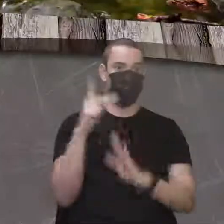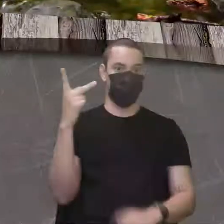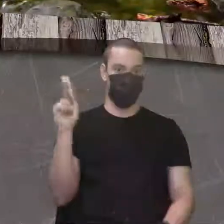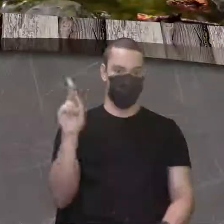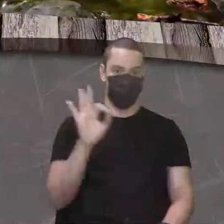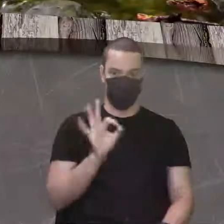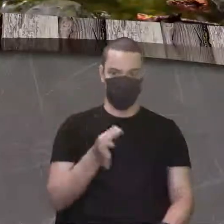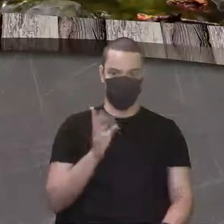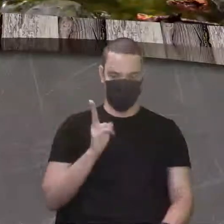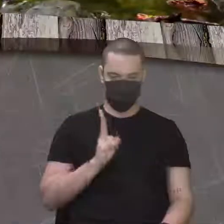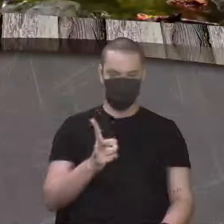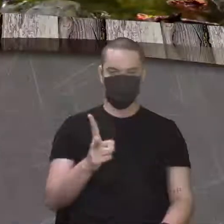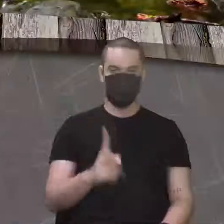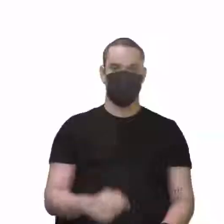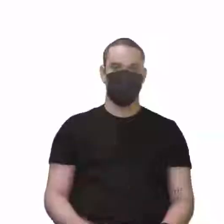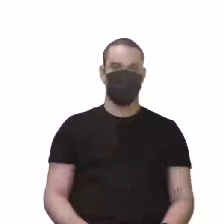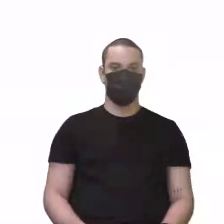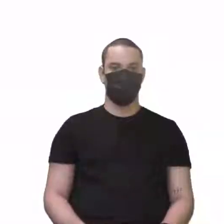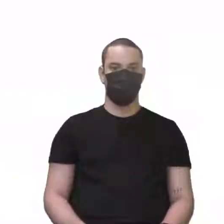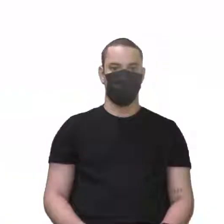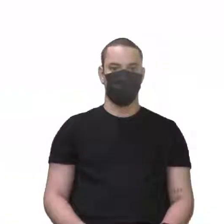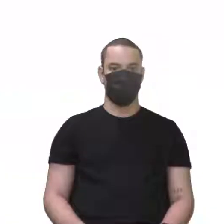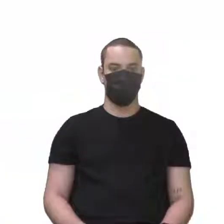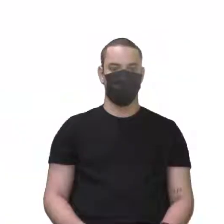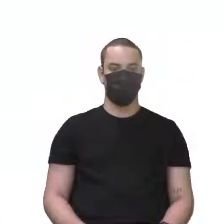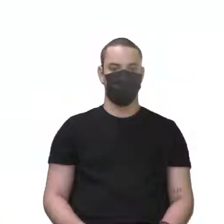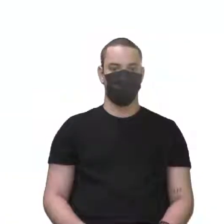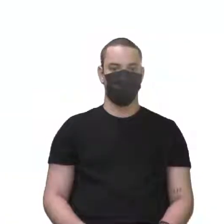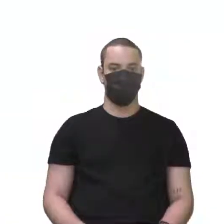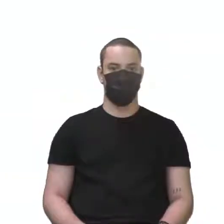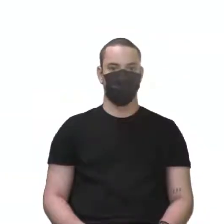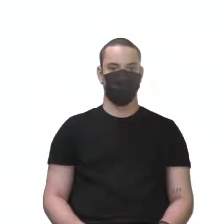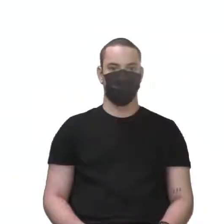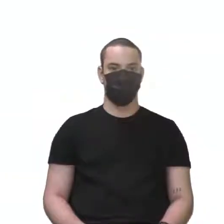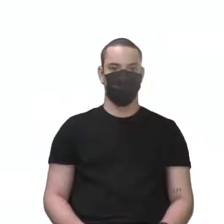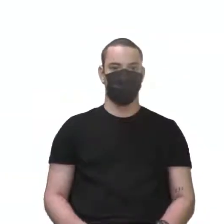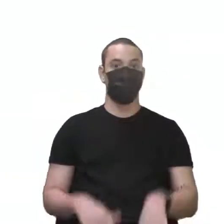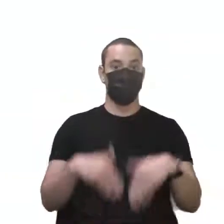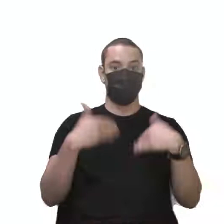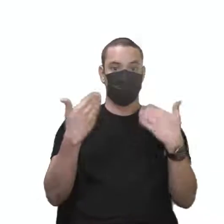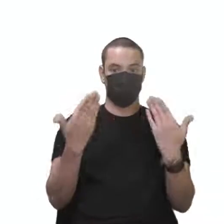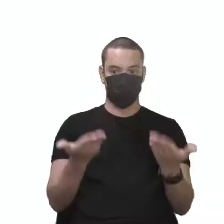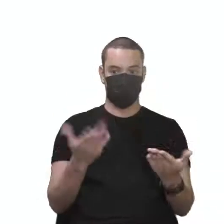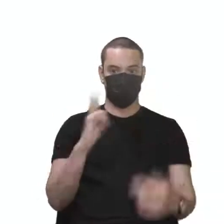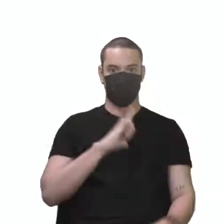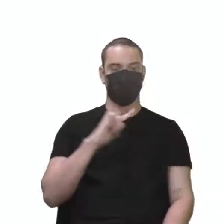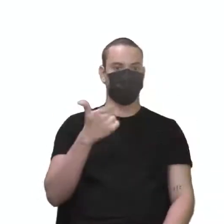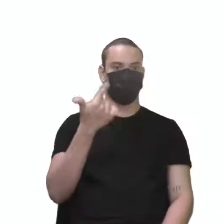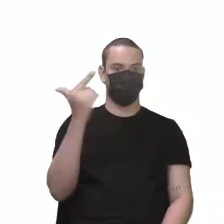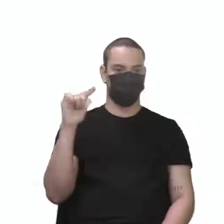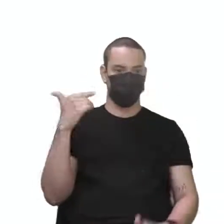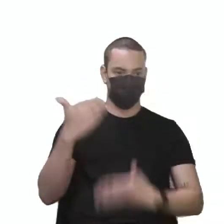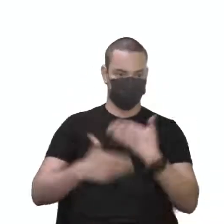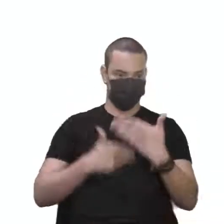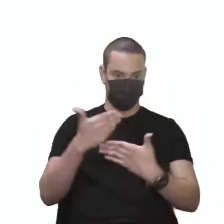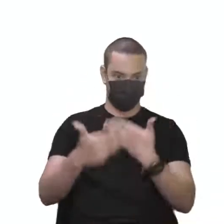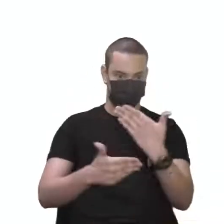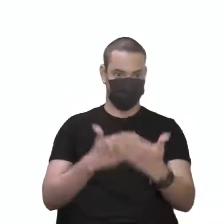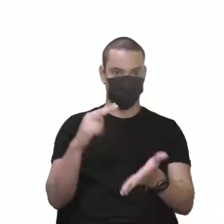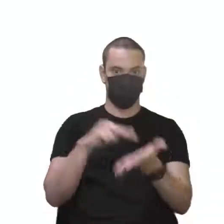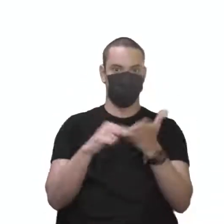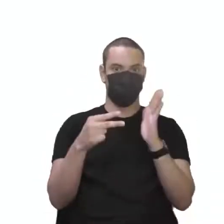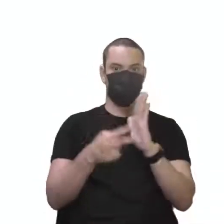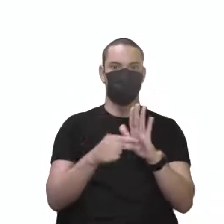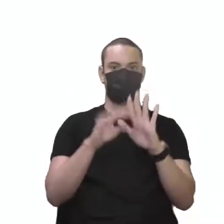bom? Vamos continuar? Se liga! Aí a gente tem um outro processo, que é